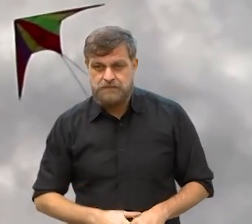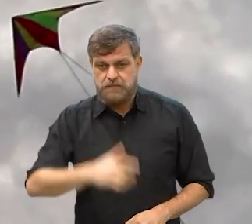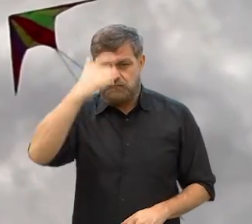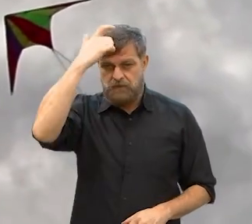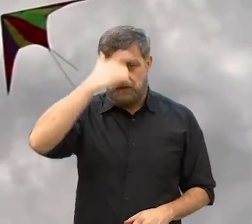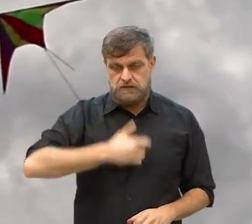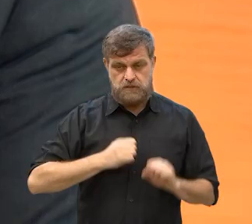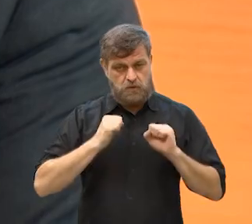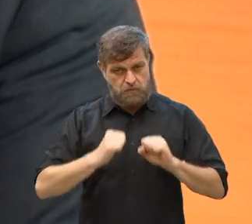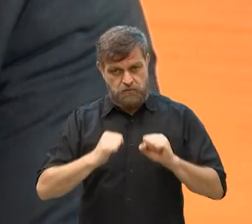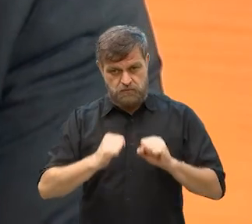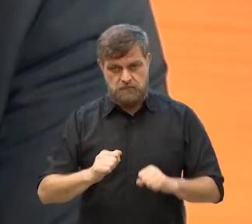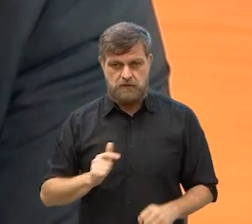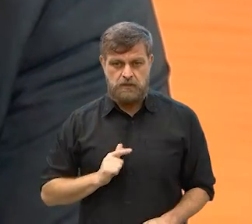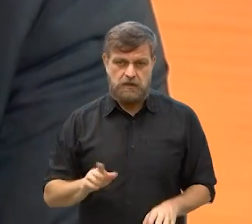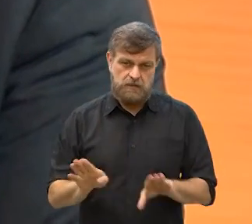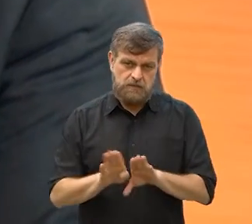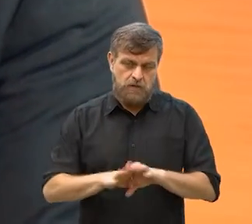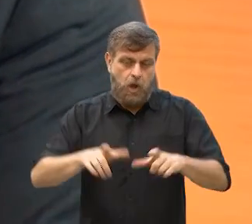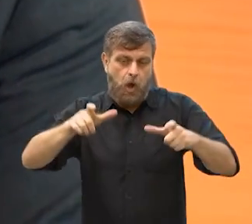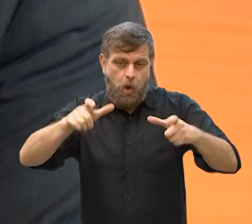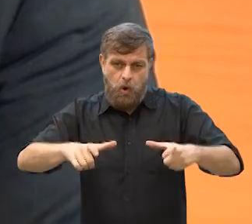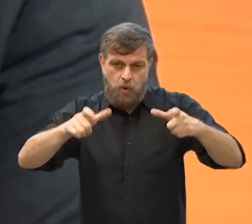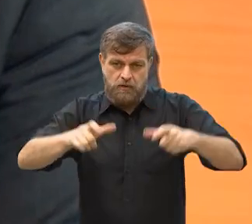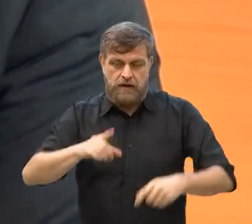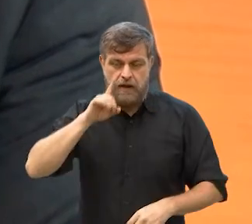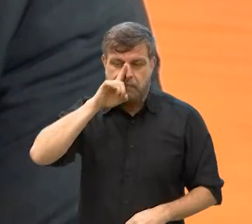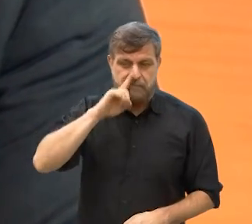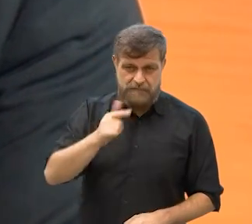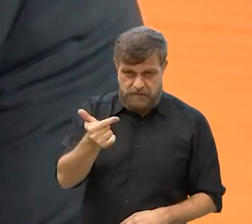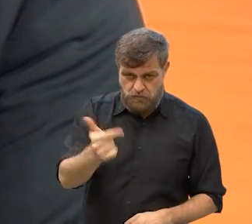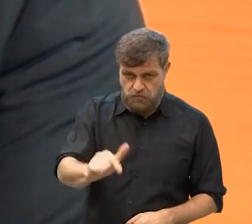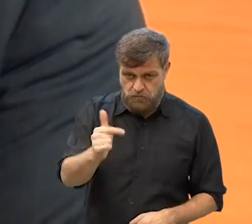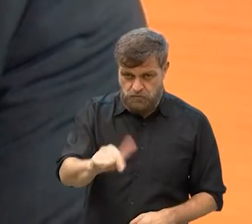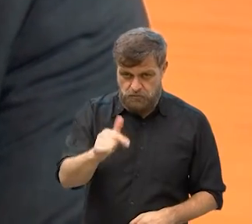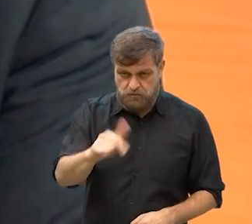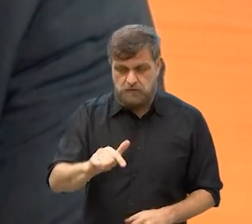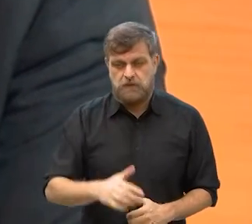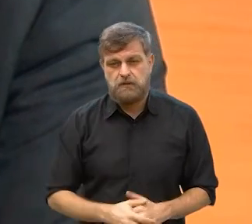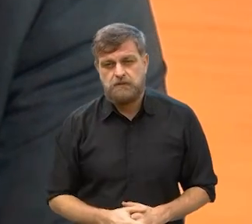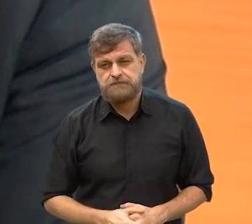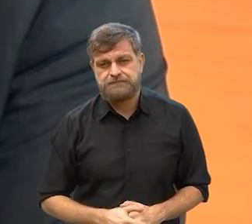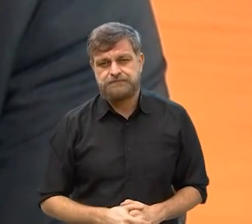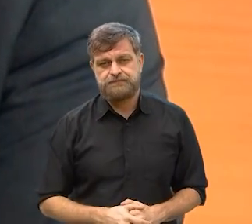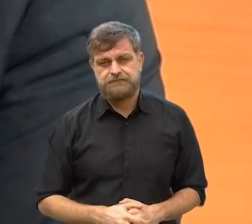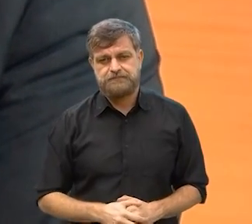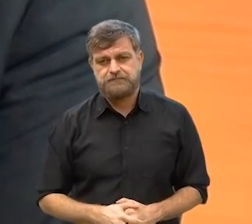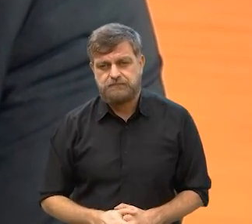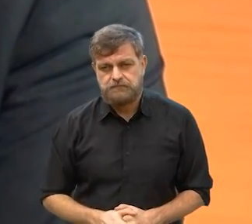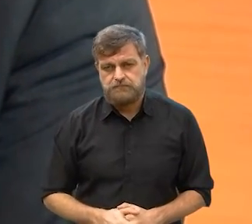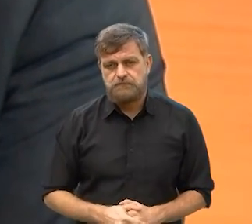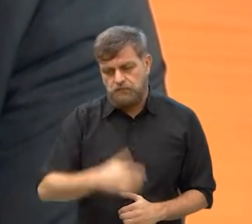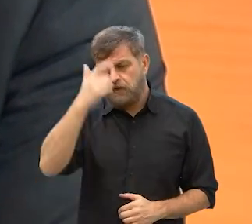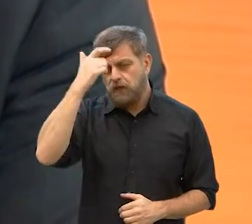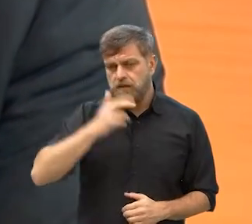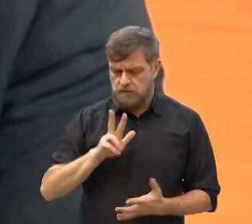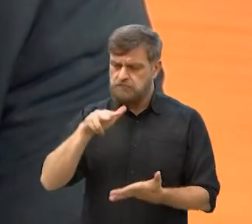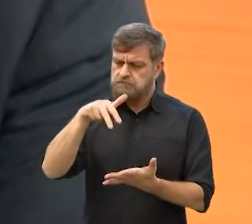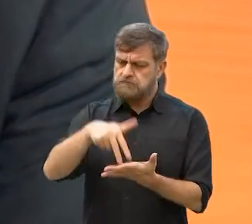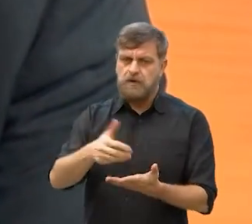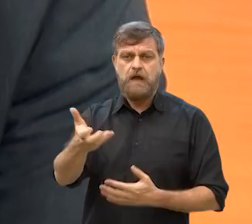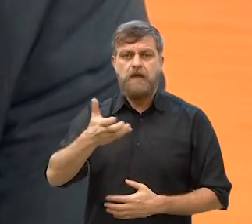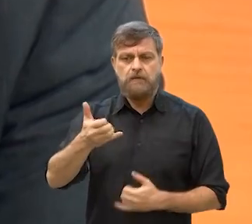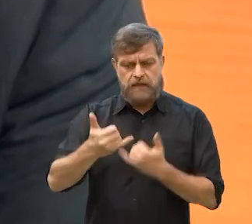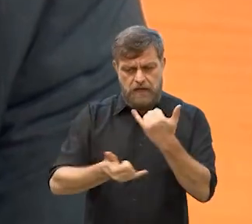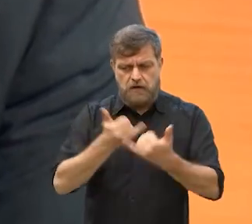tiver oportunidade num lugar onde não vai trazer nenhum risco para ninguém, eu quero, também vou querer